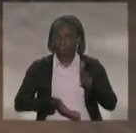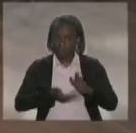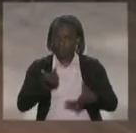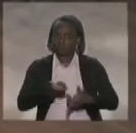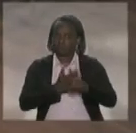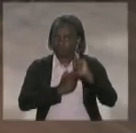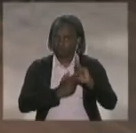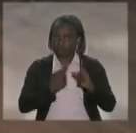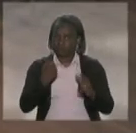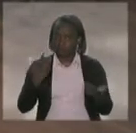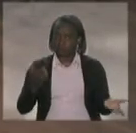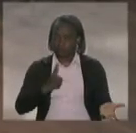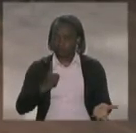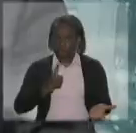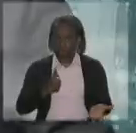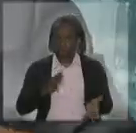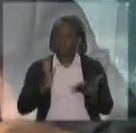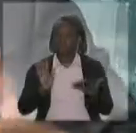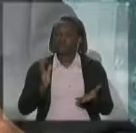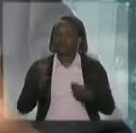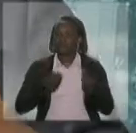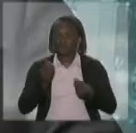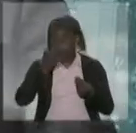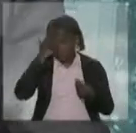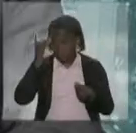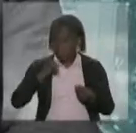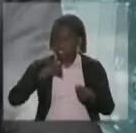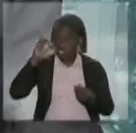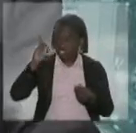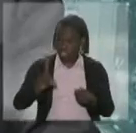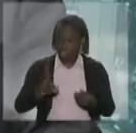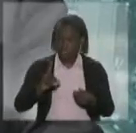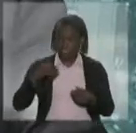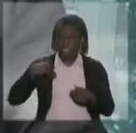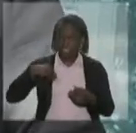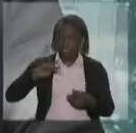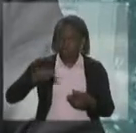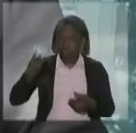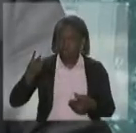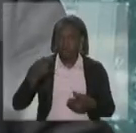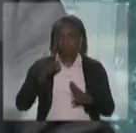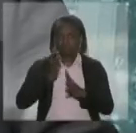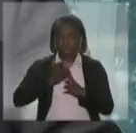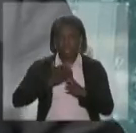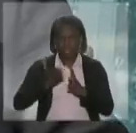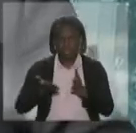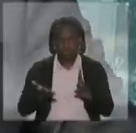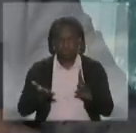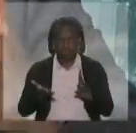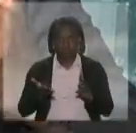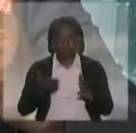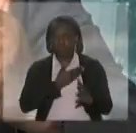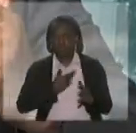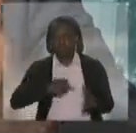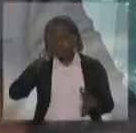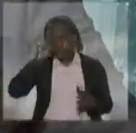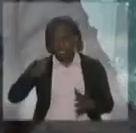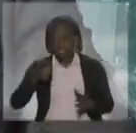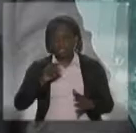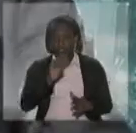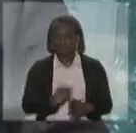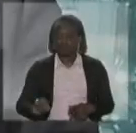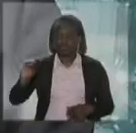nela mas como é que o servidor tem direito a um reajuste parcelado o governo mandou uma medida